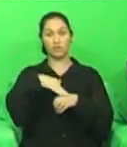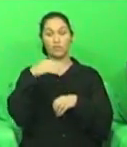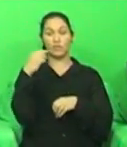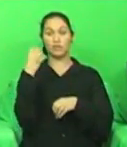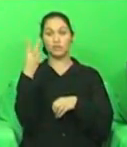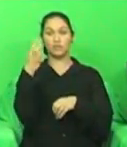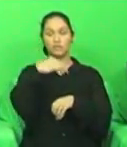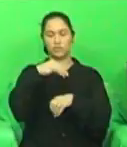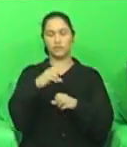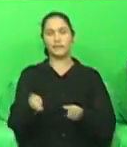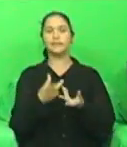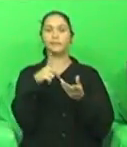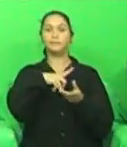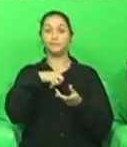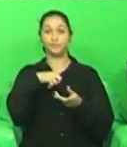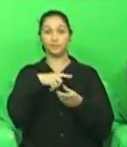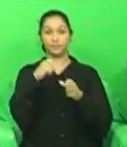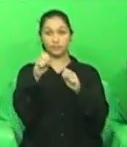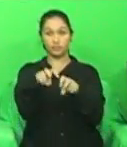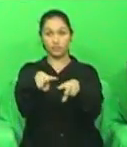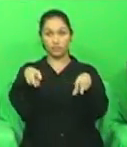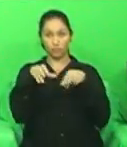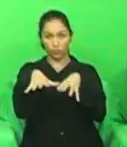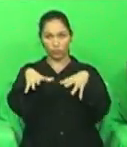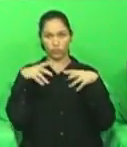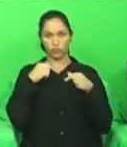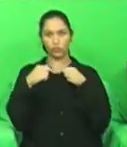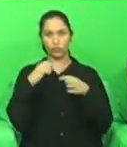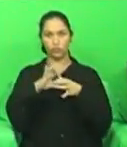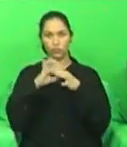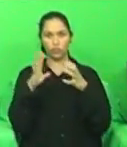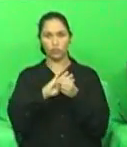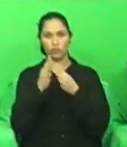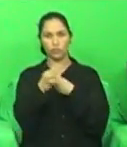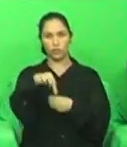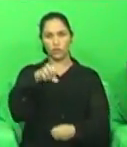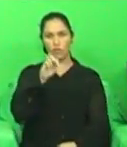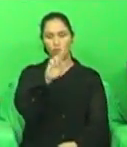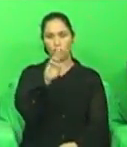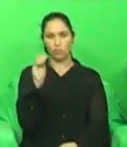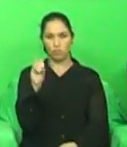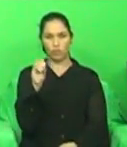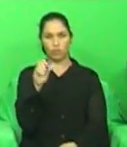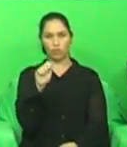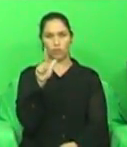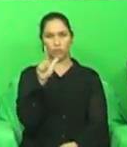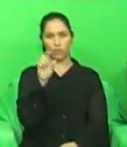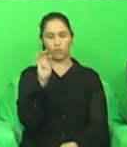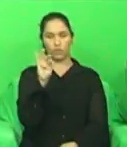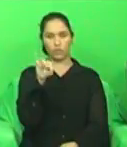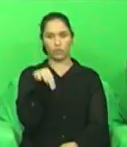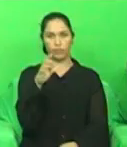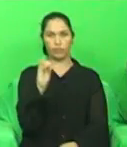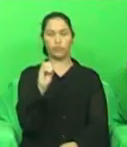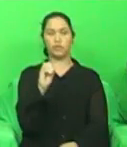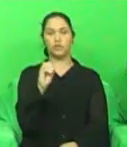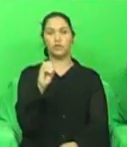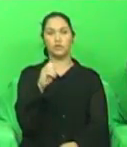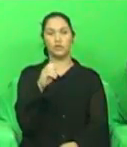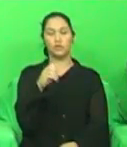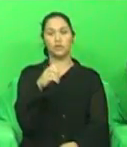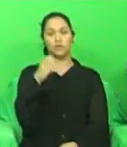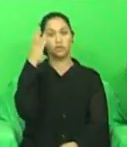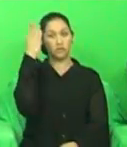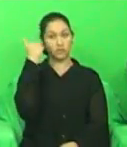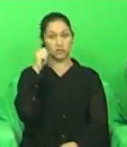disse à lusa pela no um governo sem tar mobília parece teve uma uma situação lá que eu andei sabendo quem